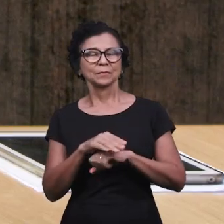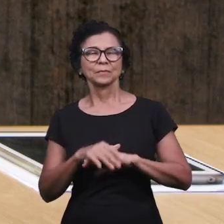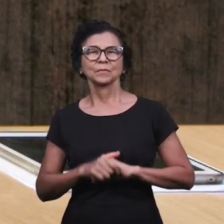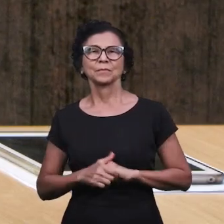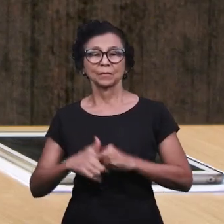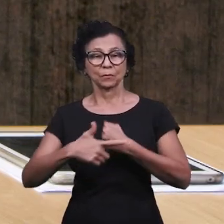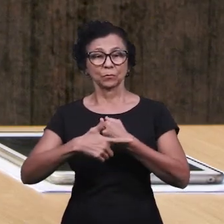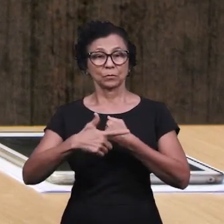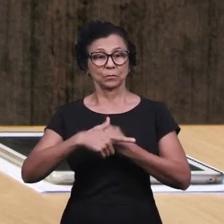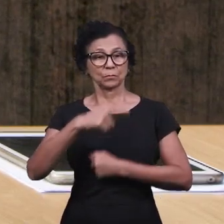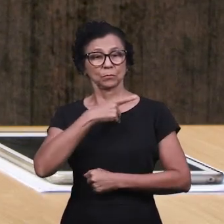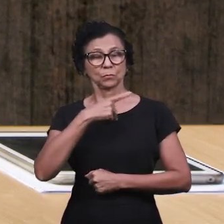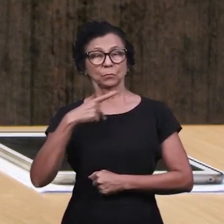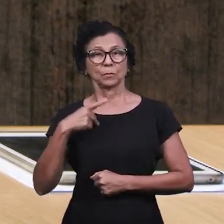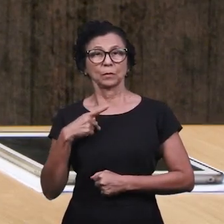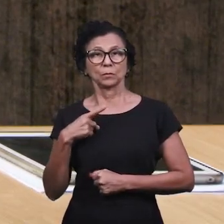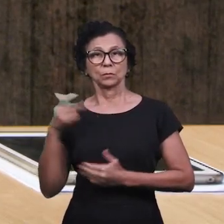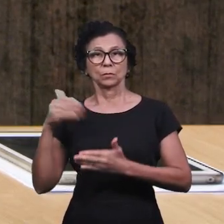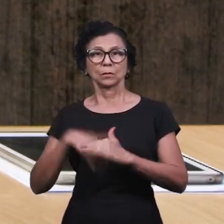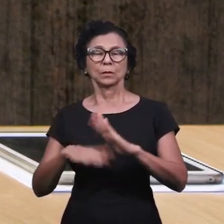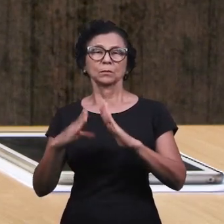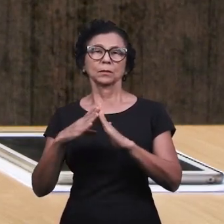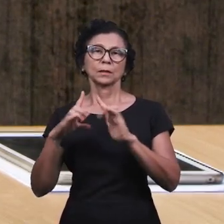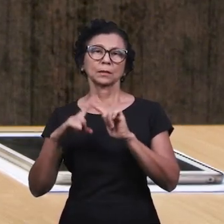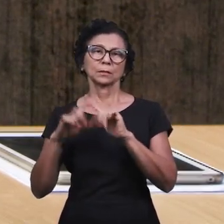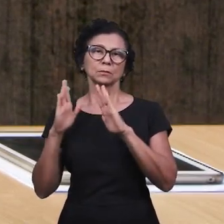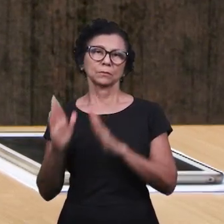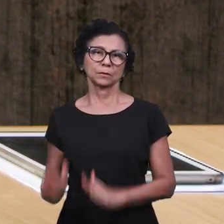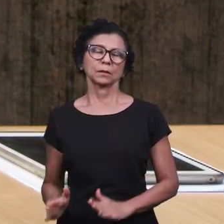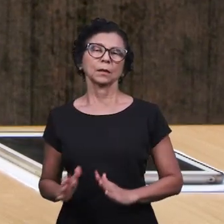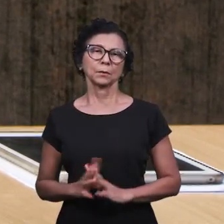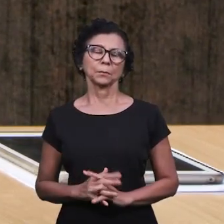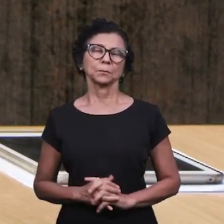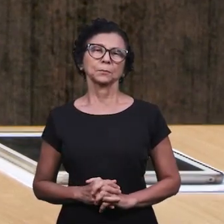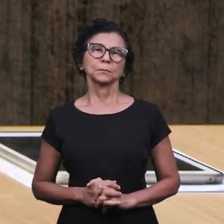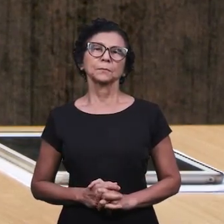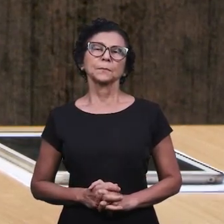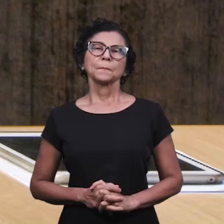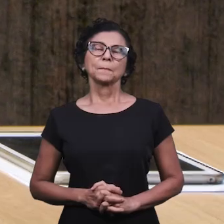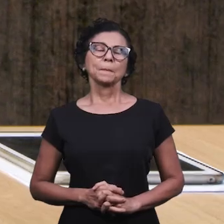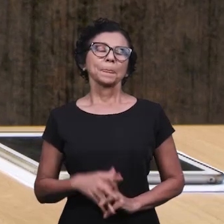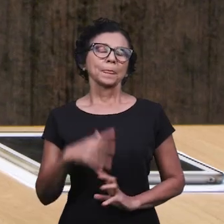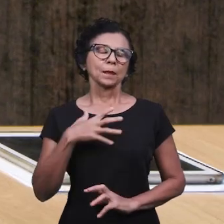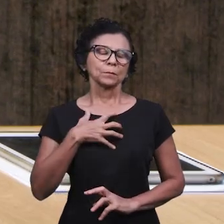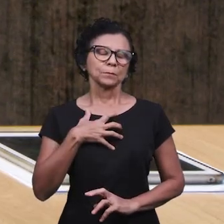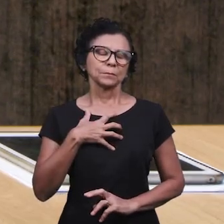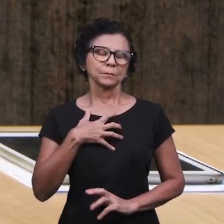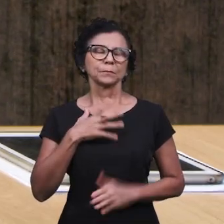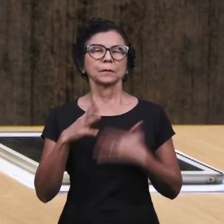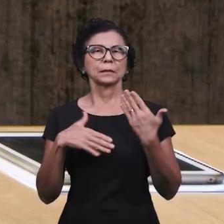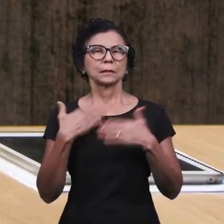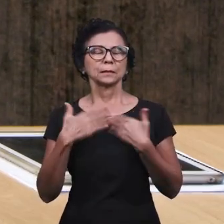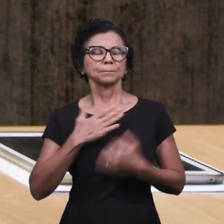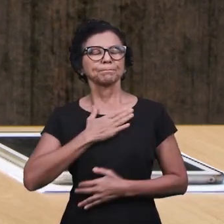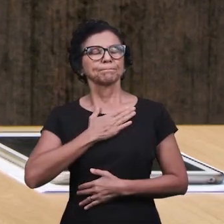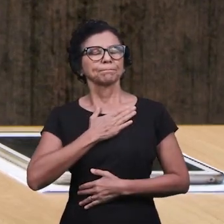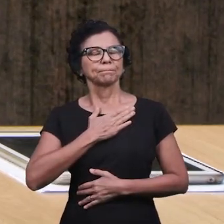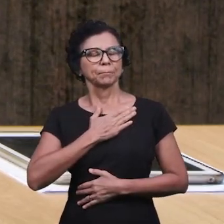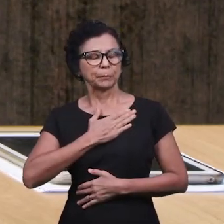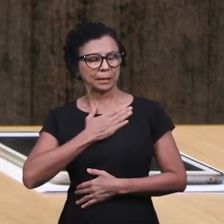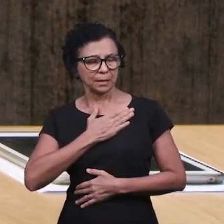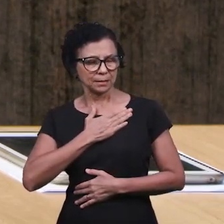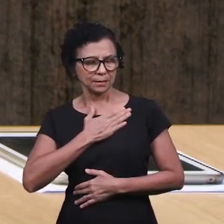do pastor, no corpo, na igreja fiel. Para nós é uma alegria, é uma